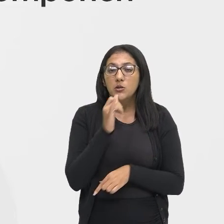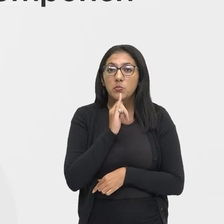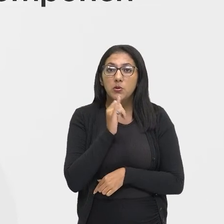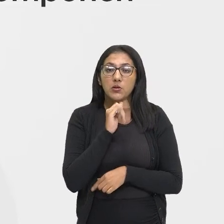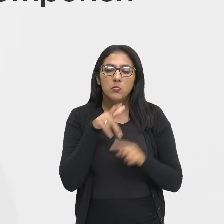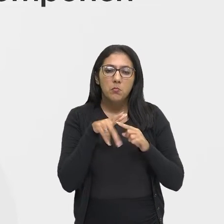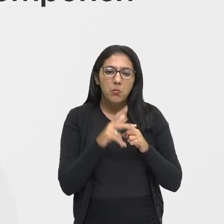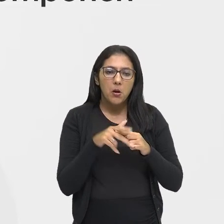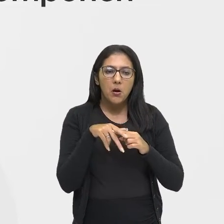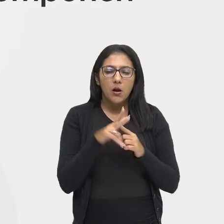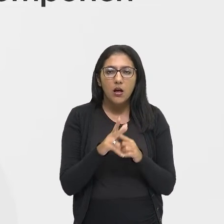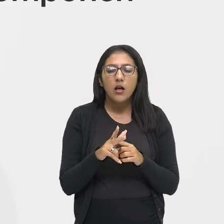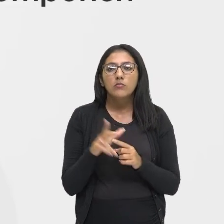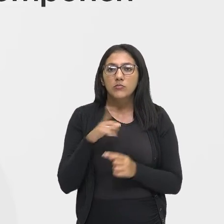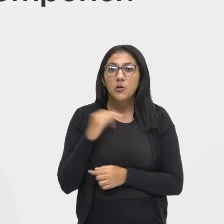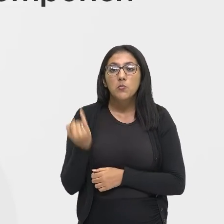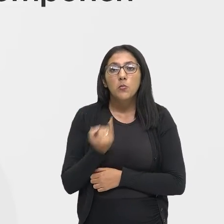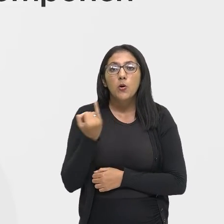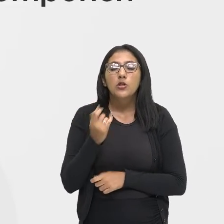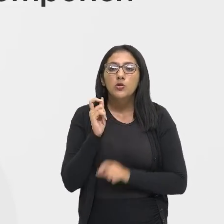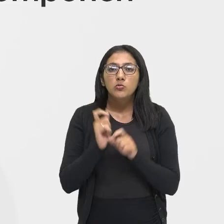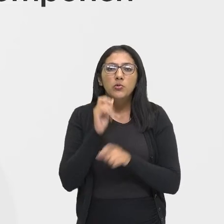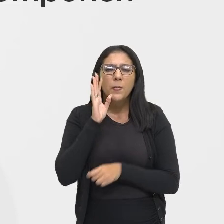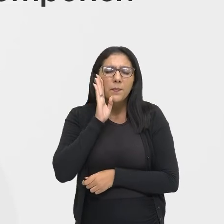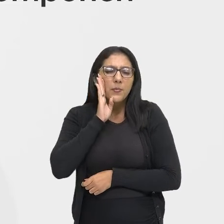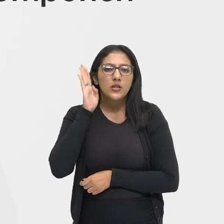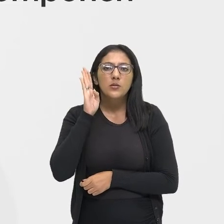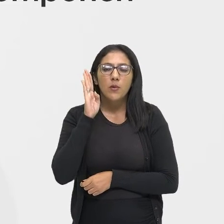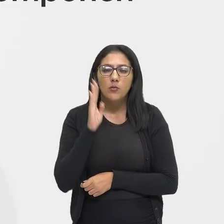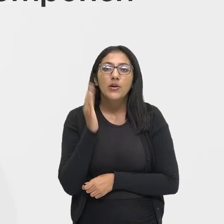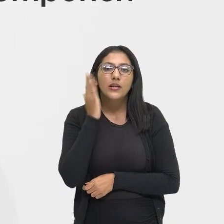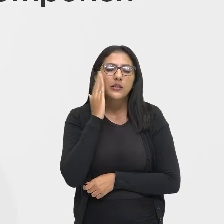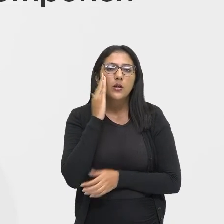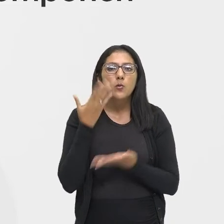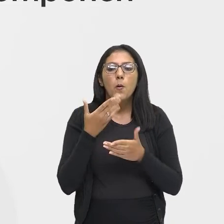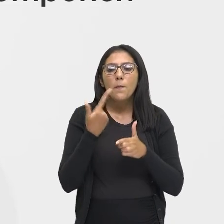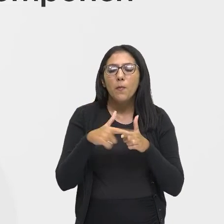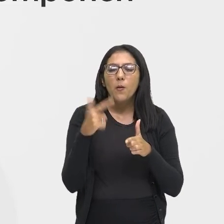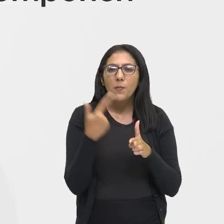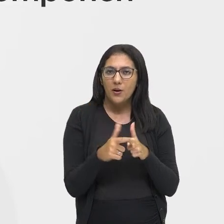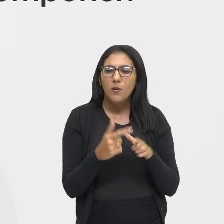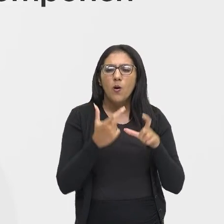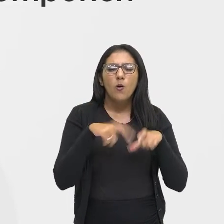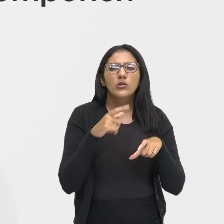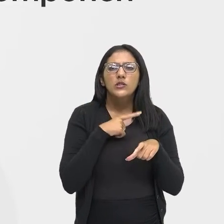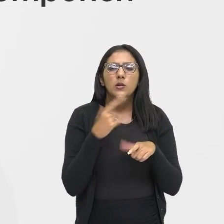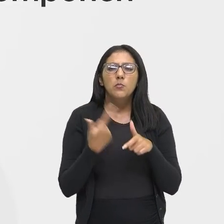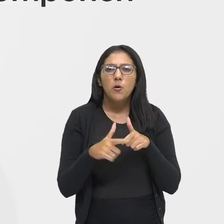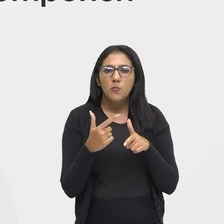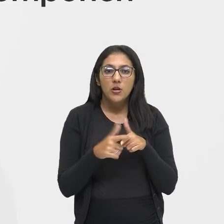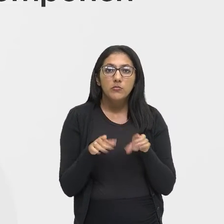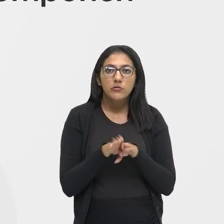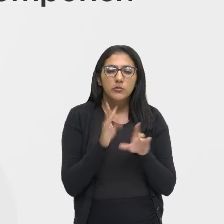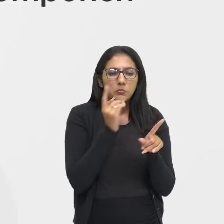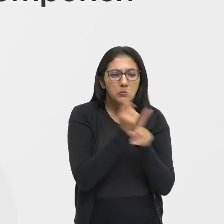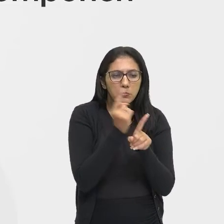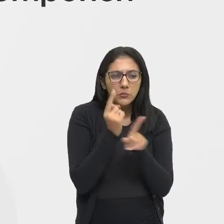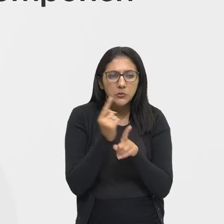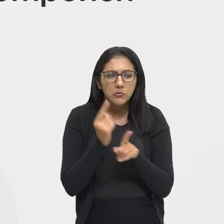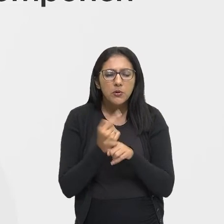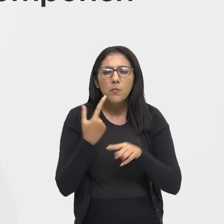a desinstalação de programas prejudiciais, a formatação e a execução de uma restauração de sistema,